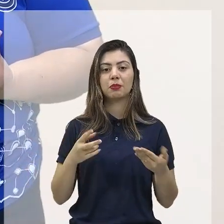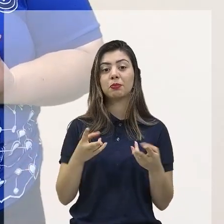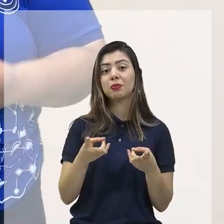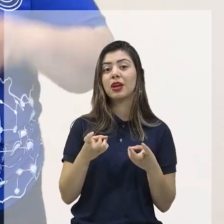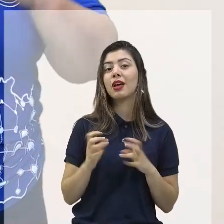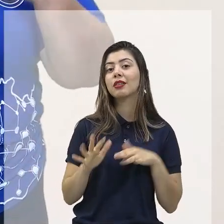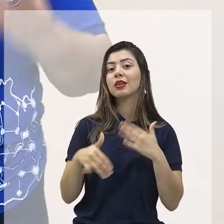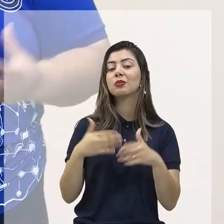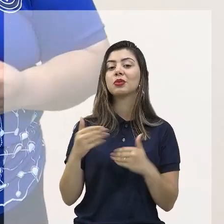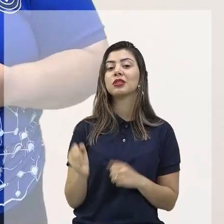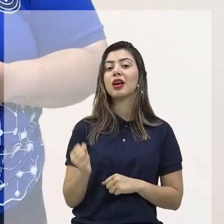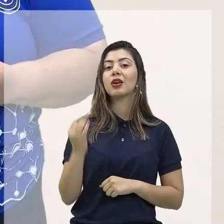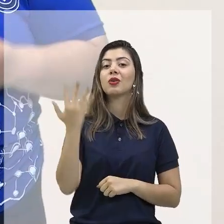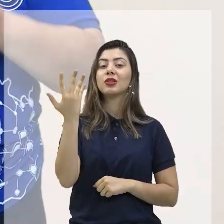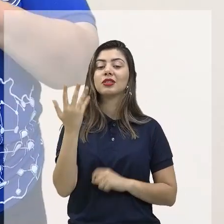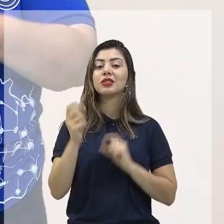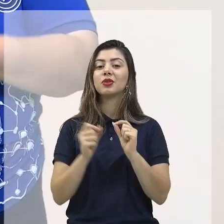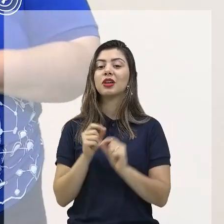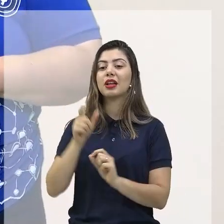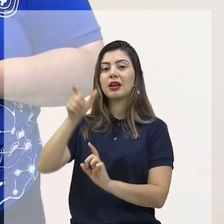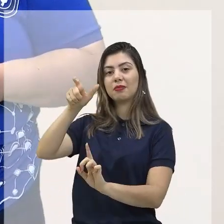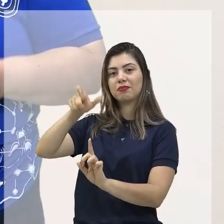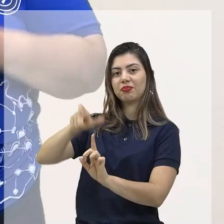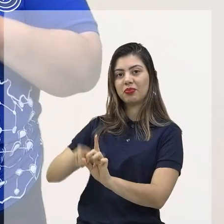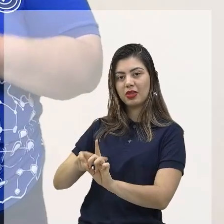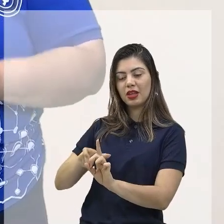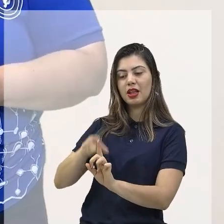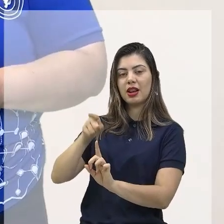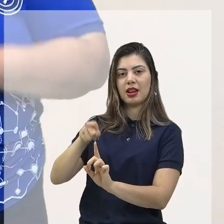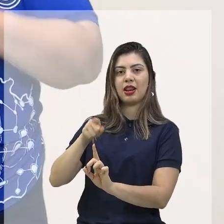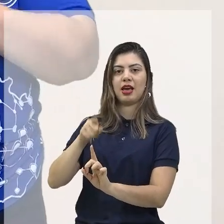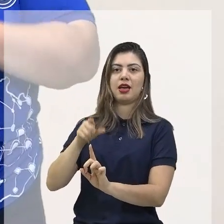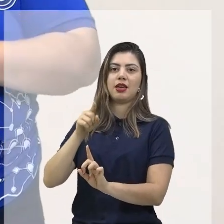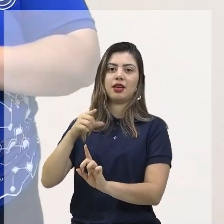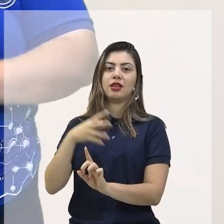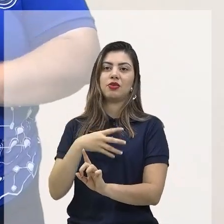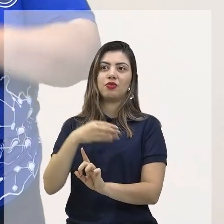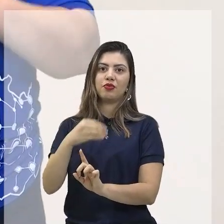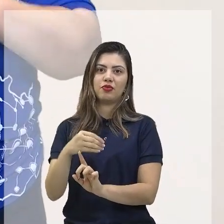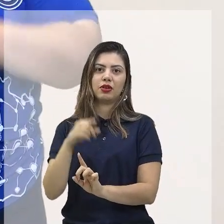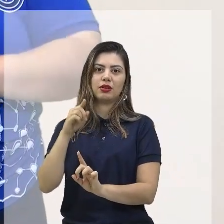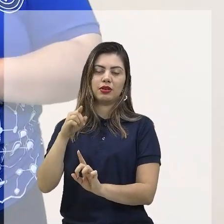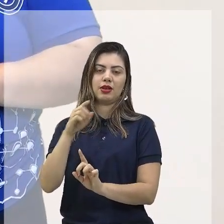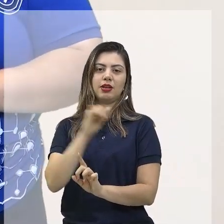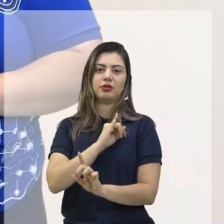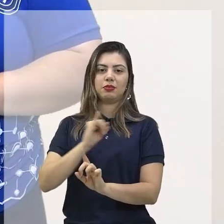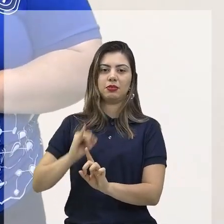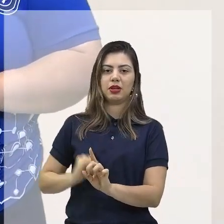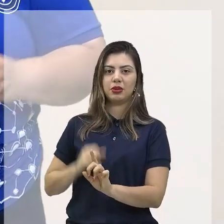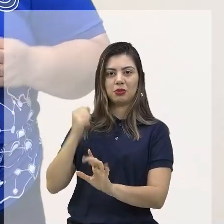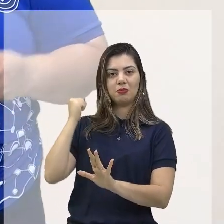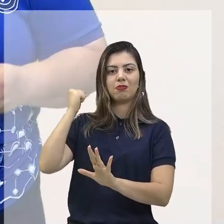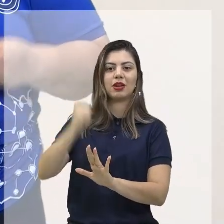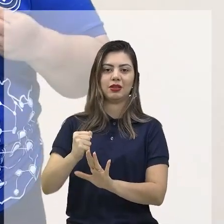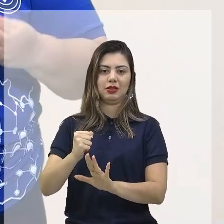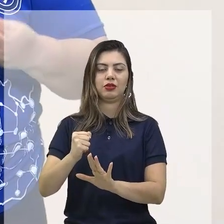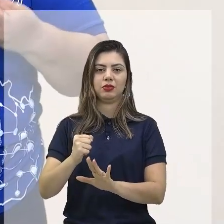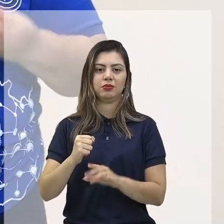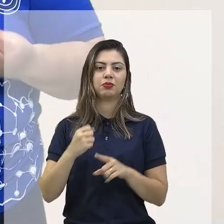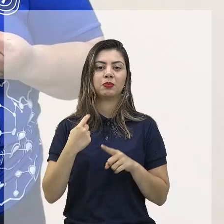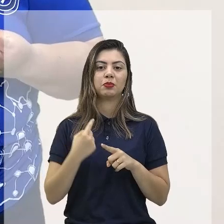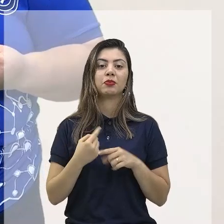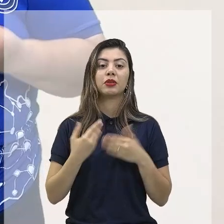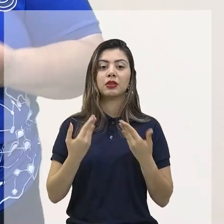assassinato do herdeiro austríaco Francisco Ferdinando em Sarajevo, no dia 28 de junho de 1914, por